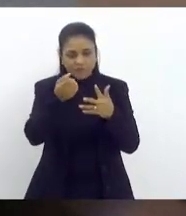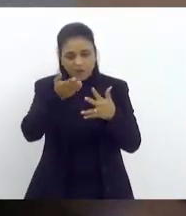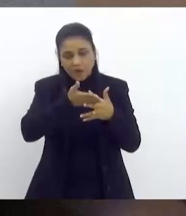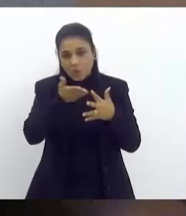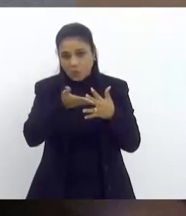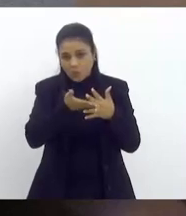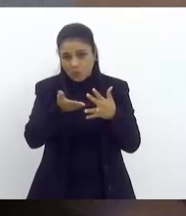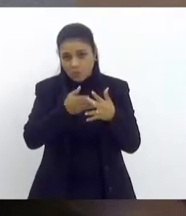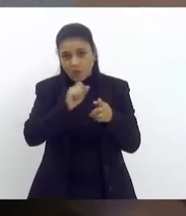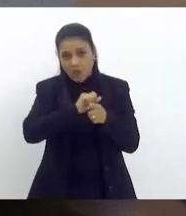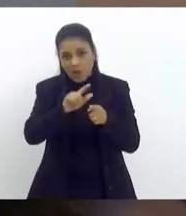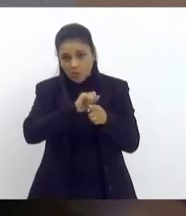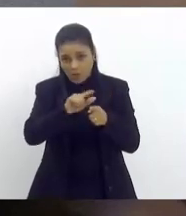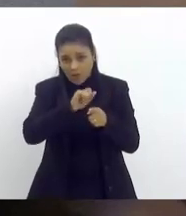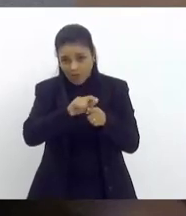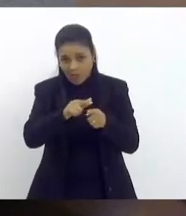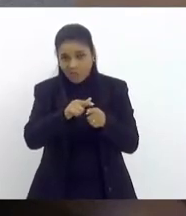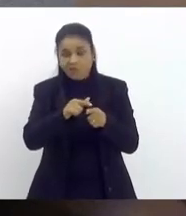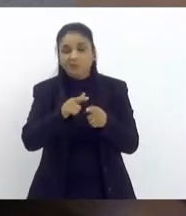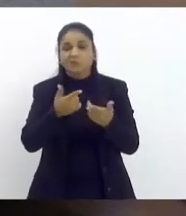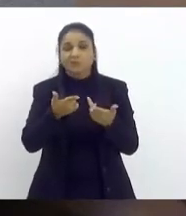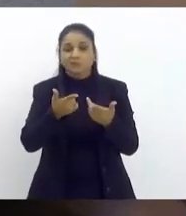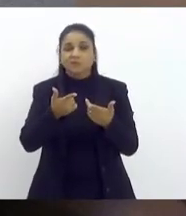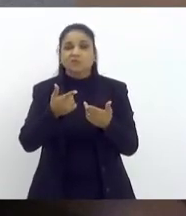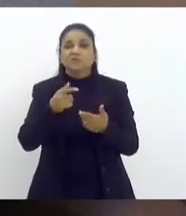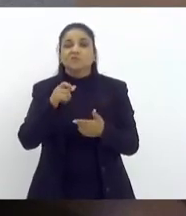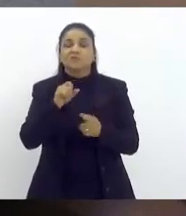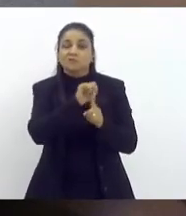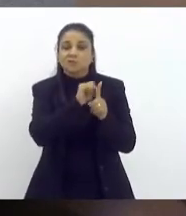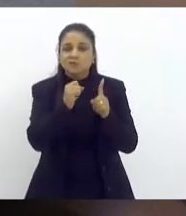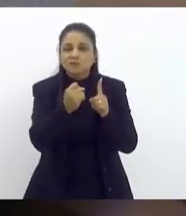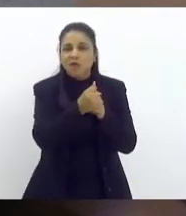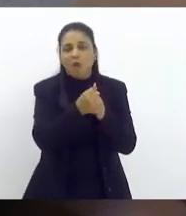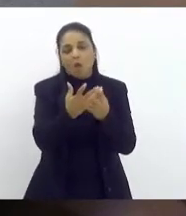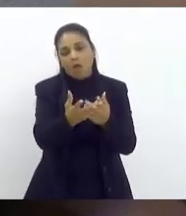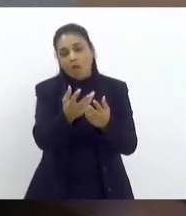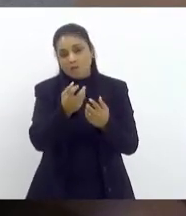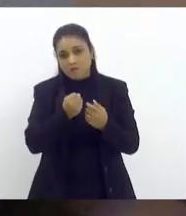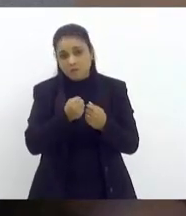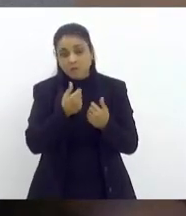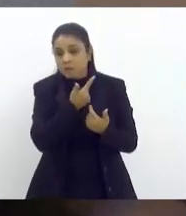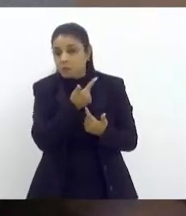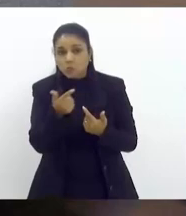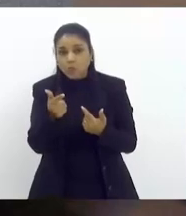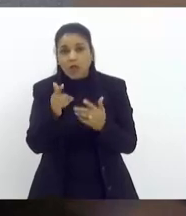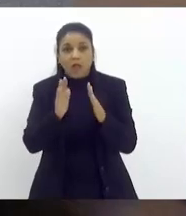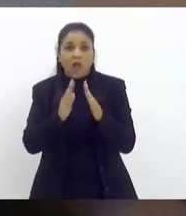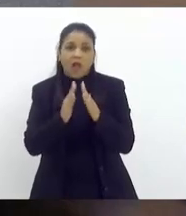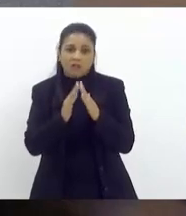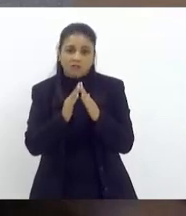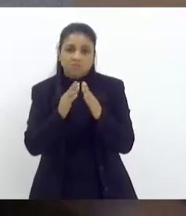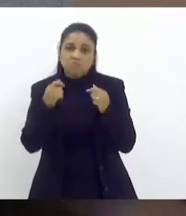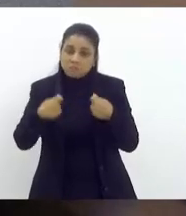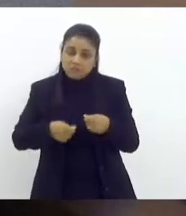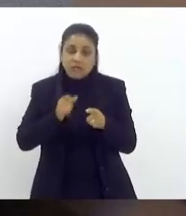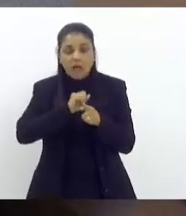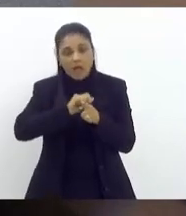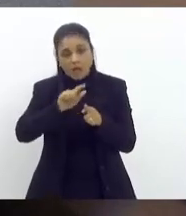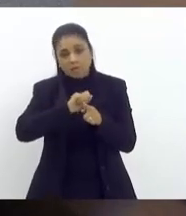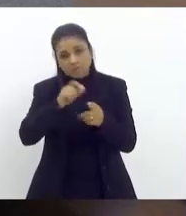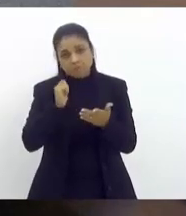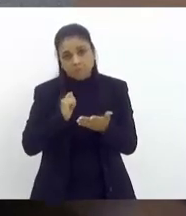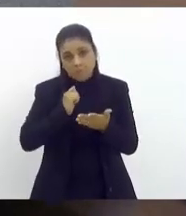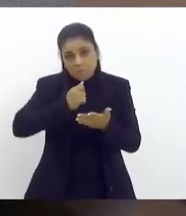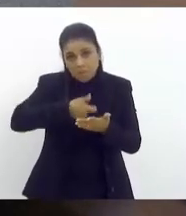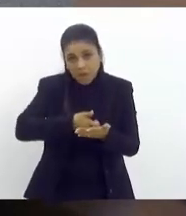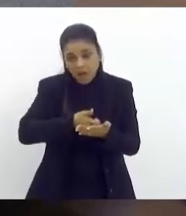Estado recebem ainda o aluguel social porque não teve acesso a sua moradia e Esse é